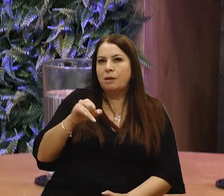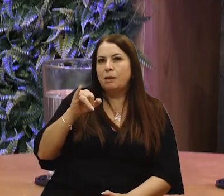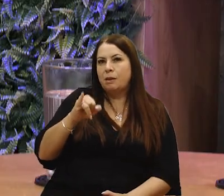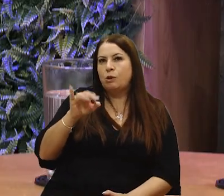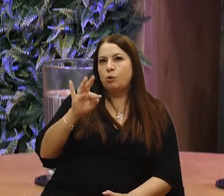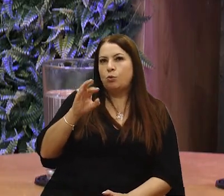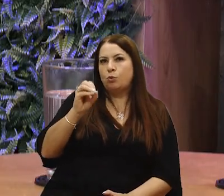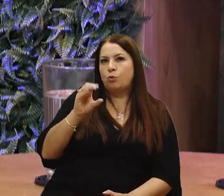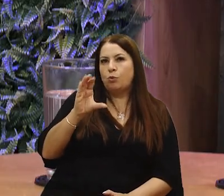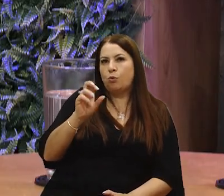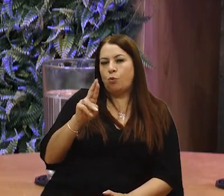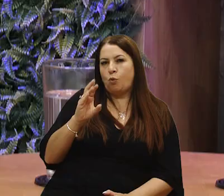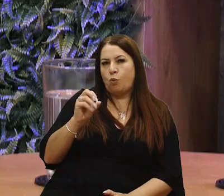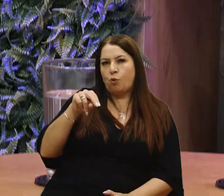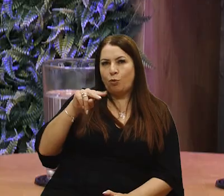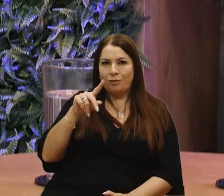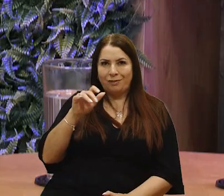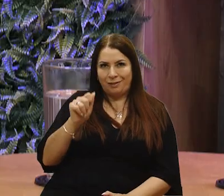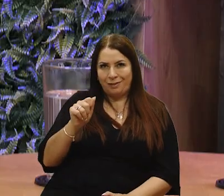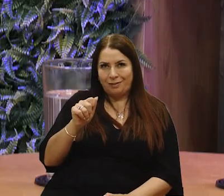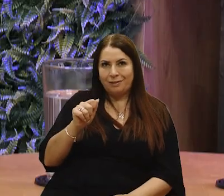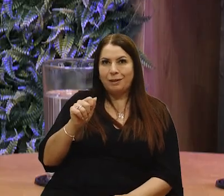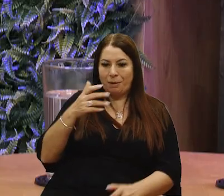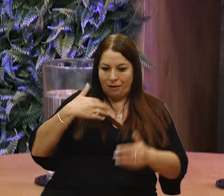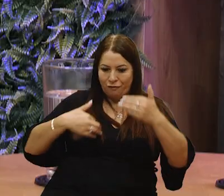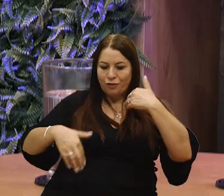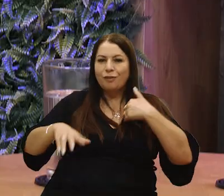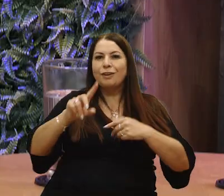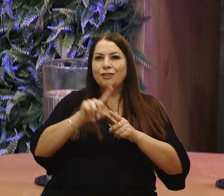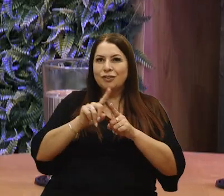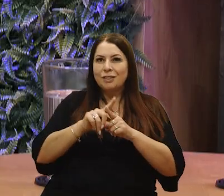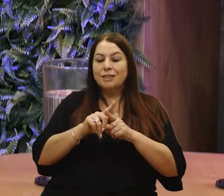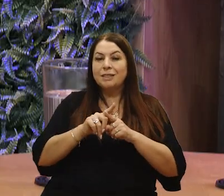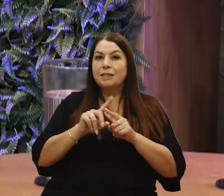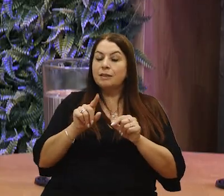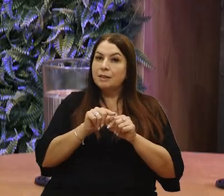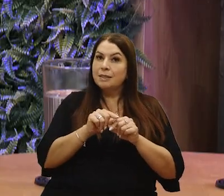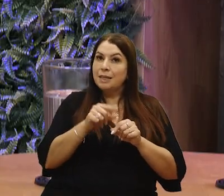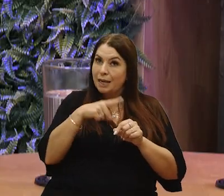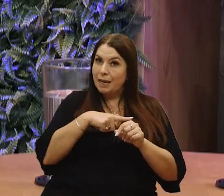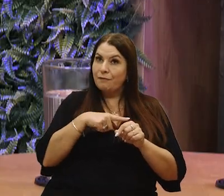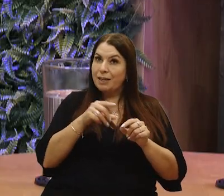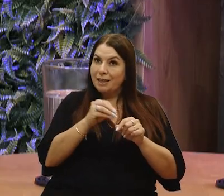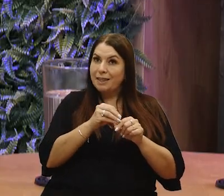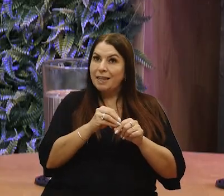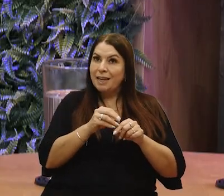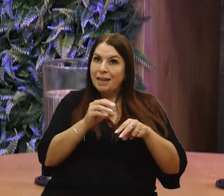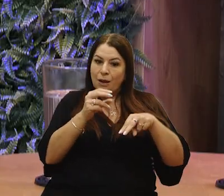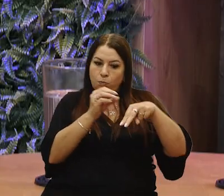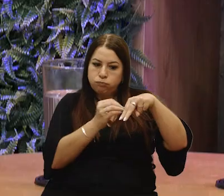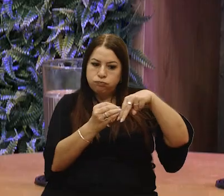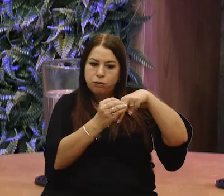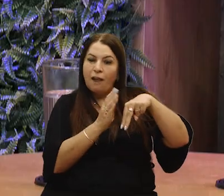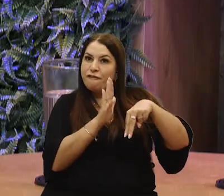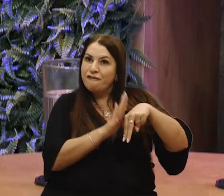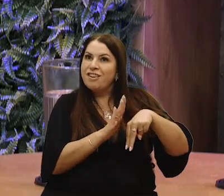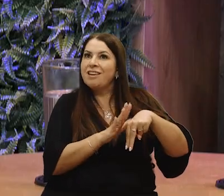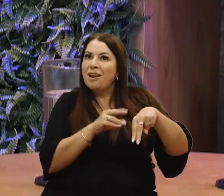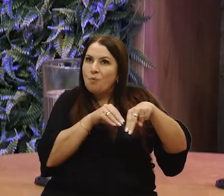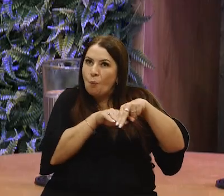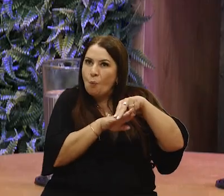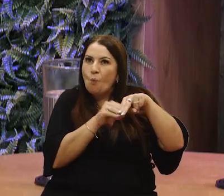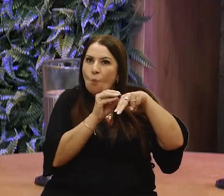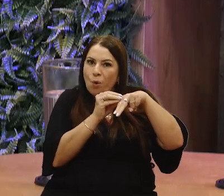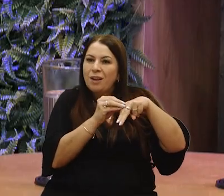ali do corpo. É um exercício de baixo impacto também, né? Então, ajuda bastante essas pacientes que têm problemas articulares. Além disso, a